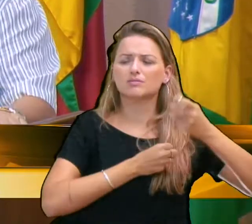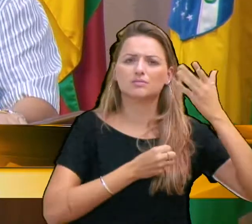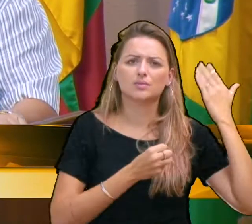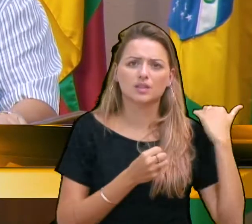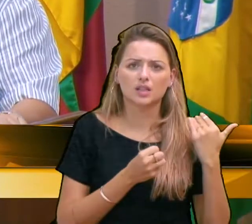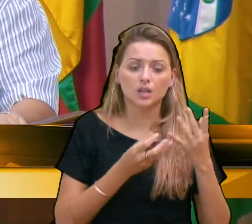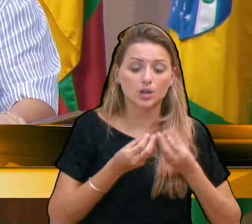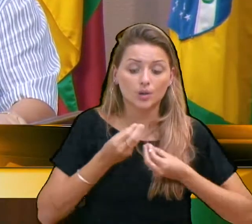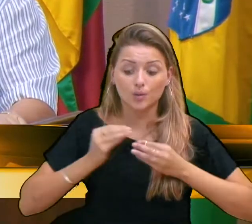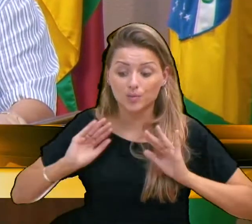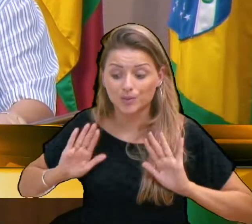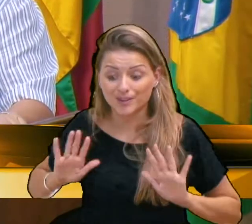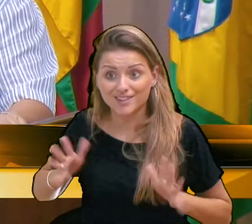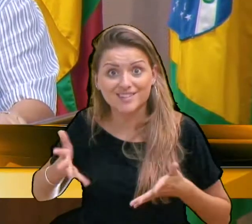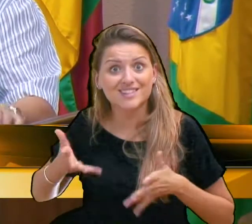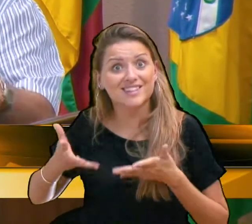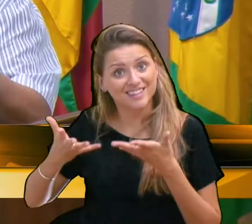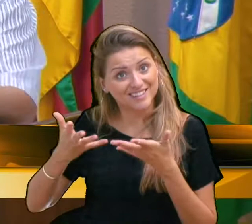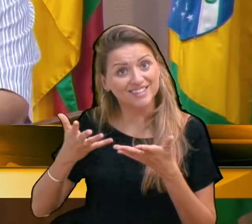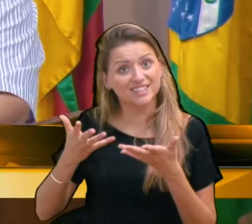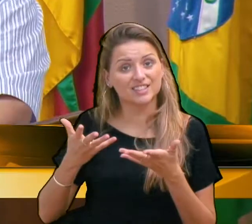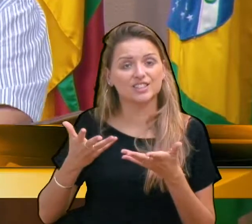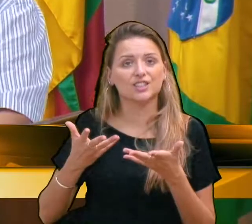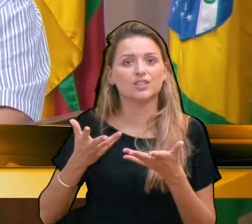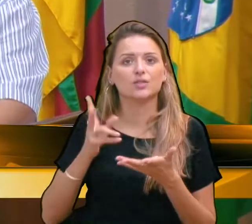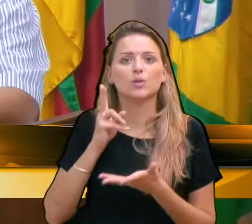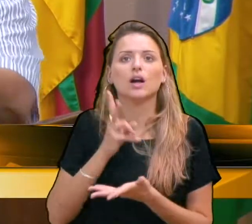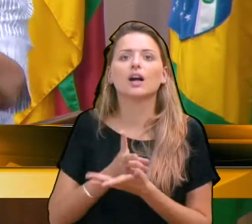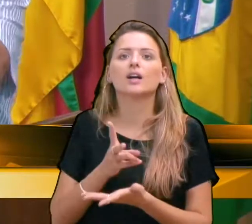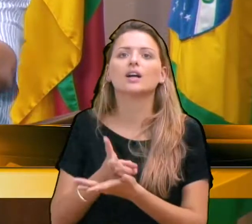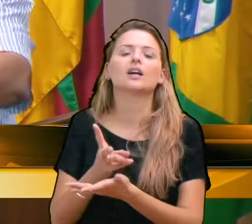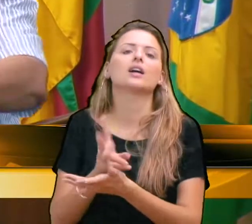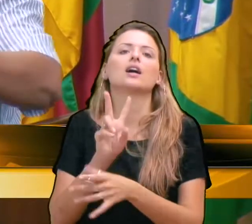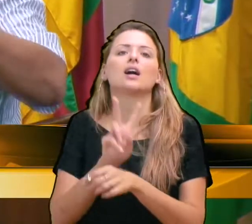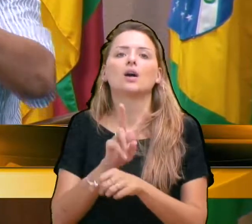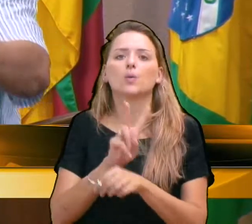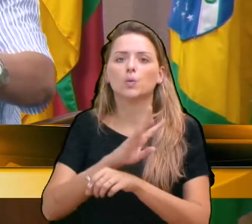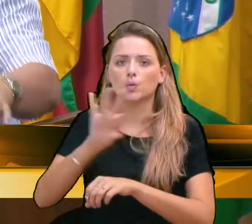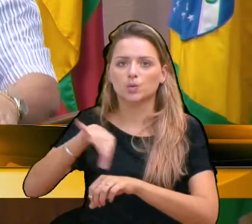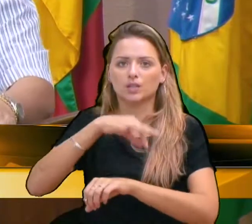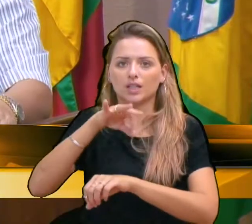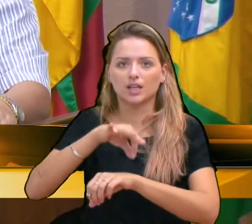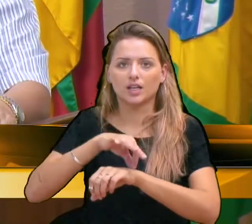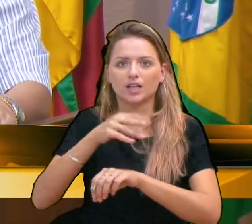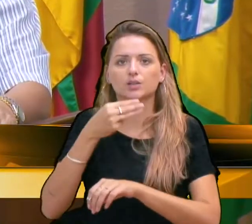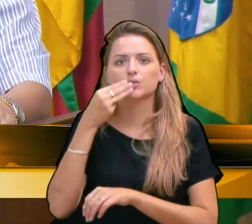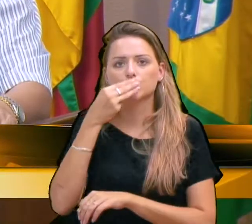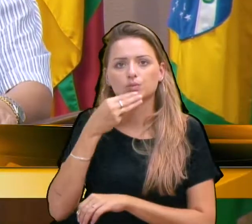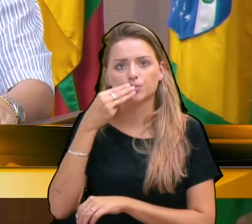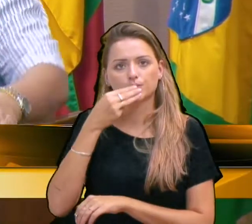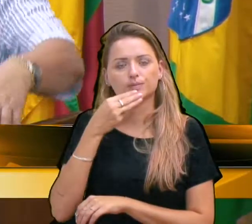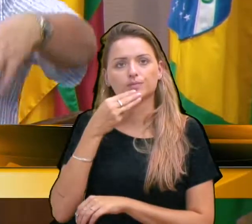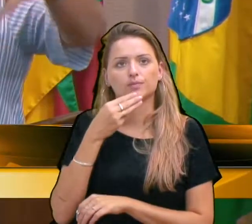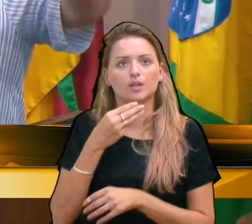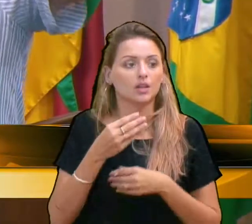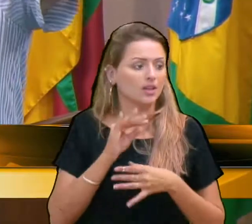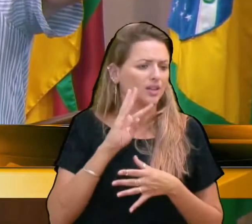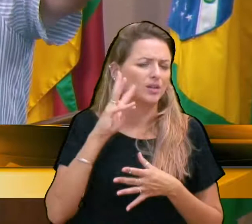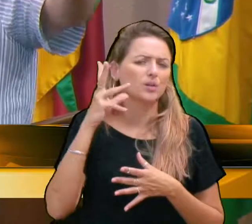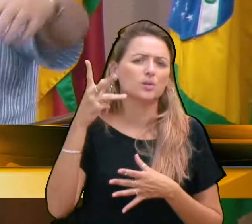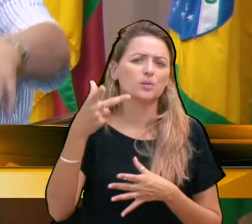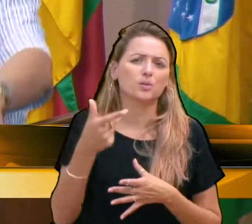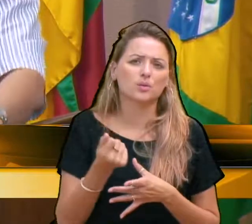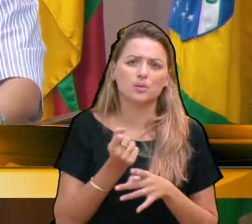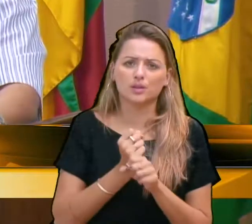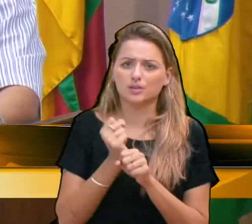incentivo, né, ao cultivo, né, com abelhas, a produção de mel. Quantos anos nós